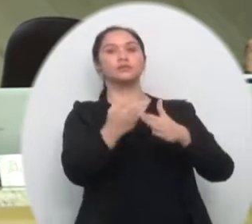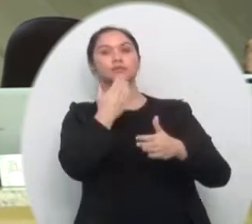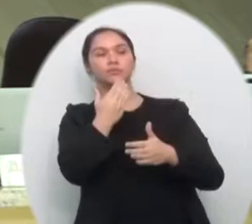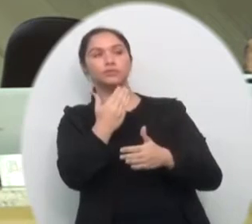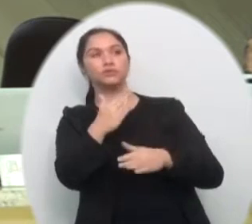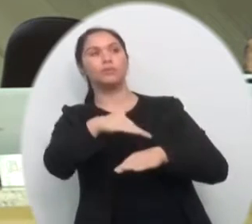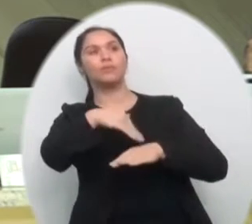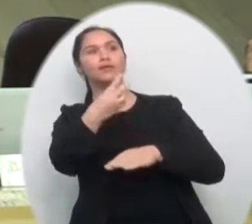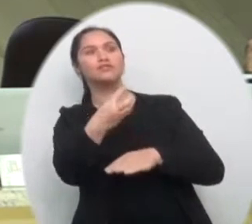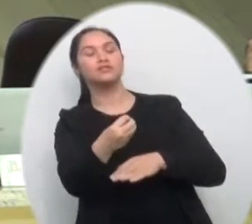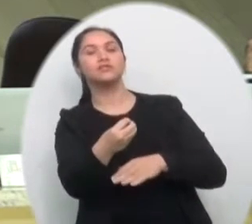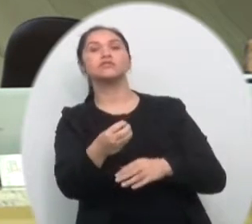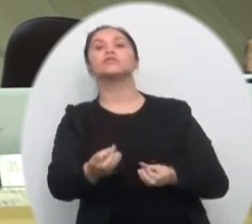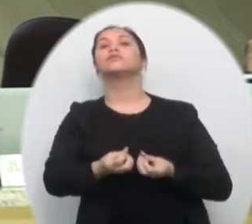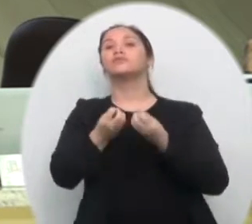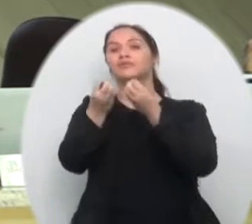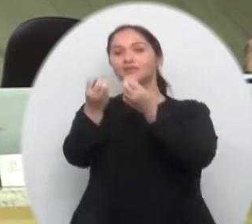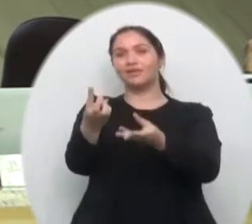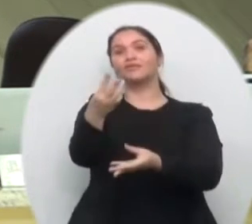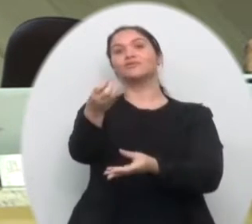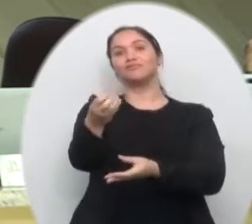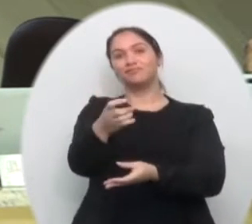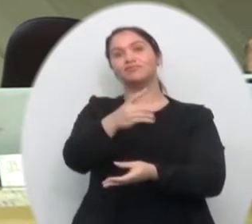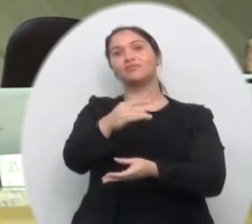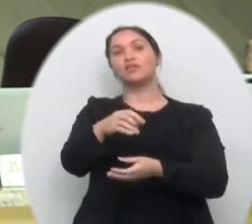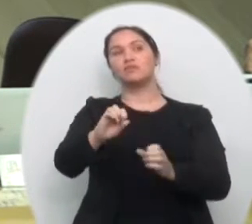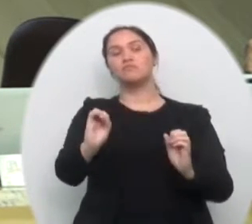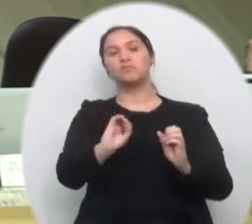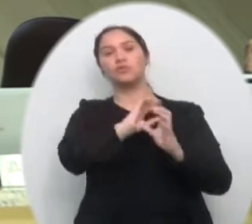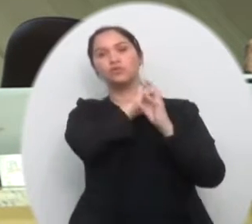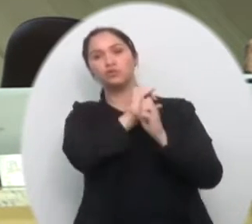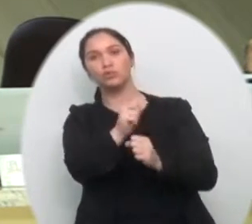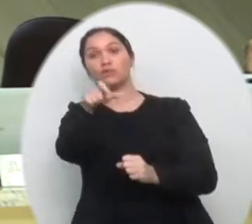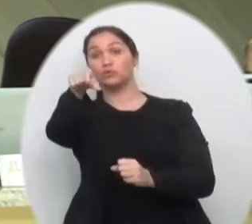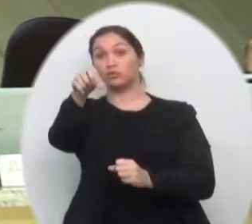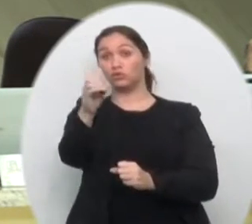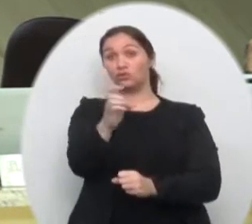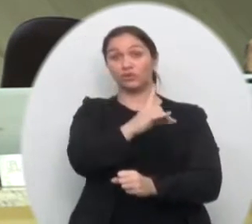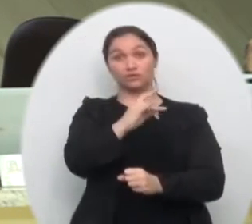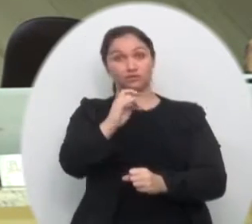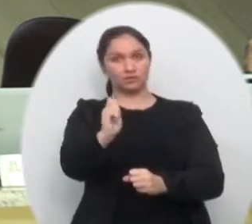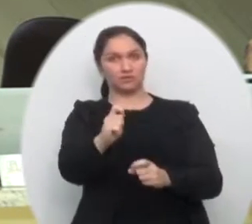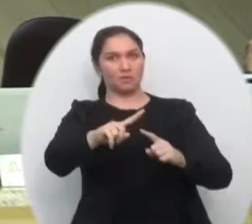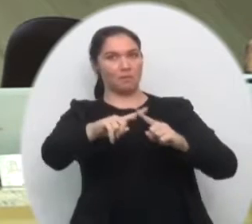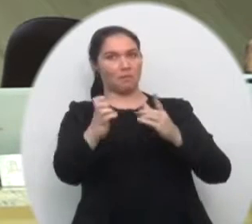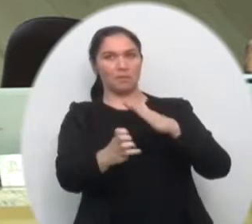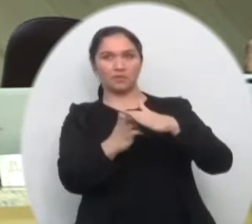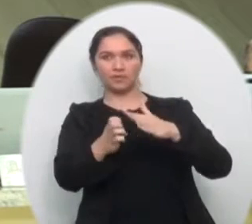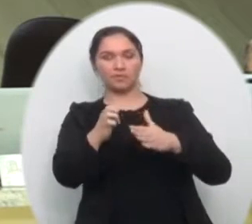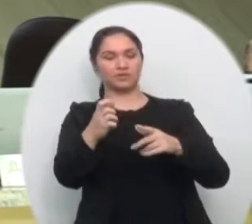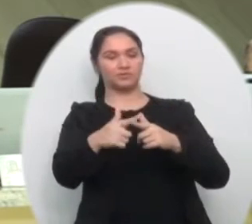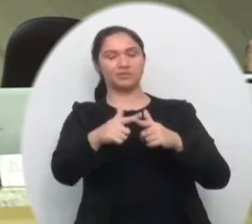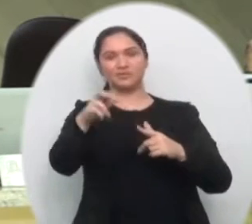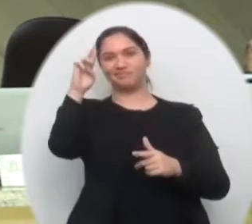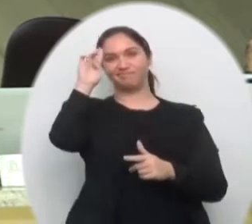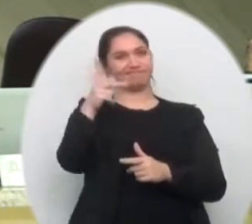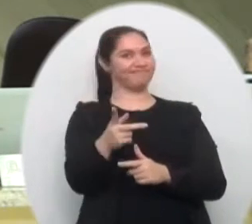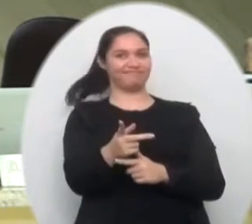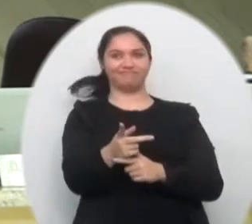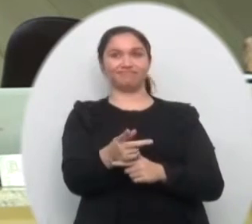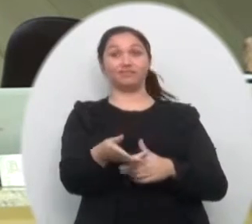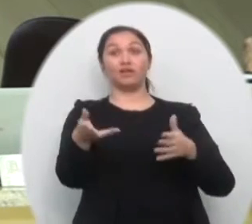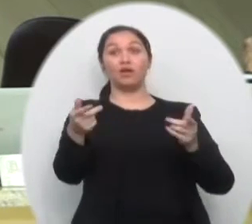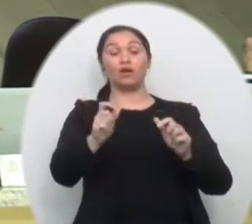houve adequação nenhuma. Bom, um ponto mais que a gente, outro ponto que a gente queria discutir com os